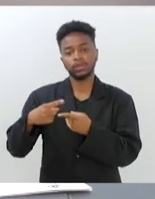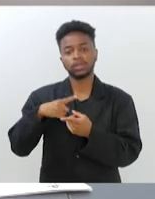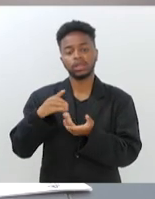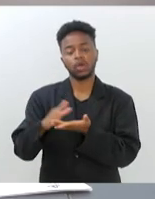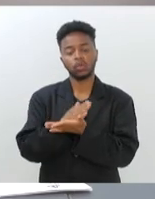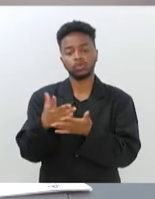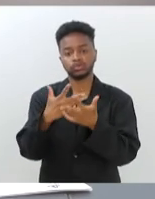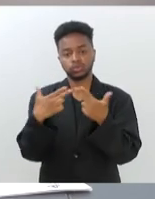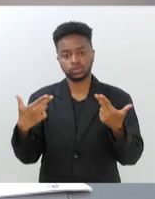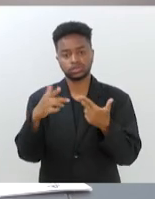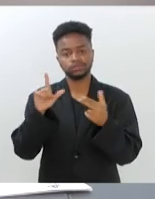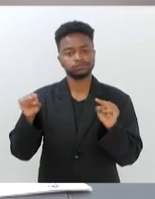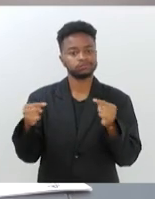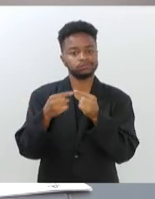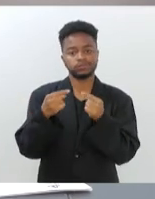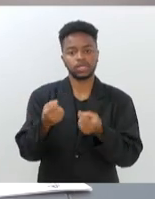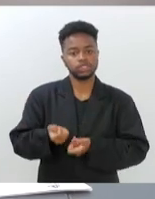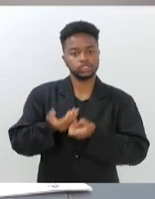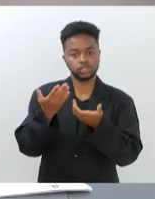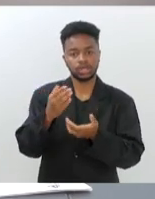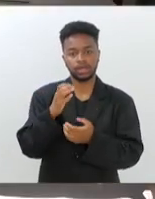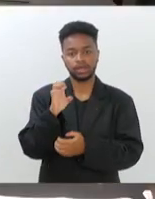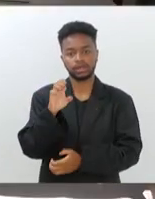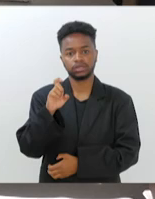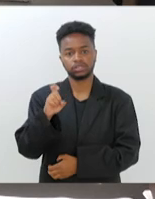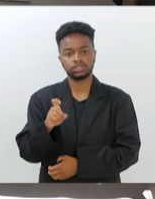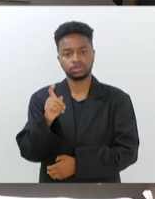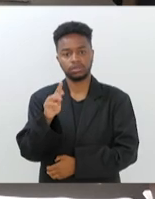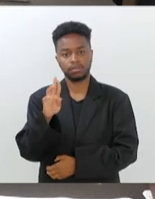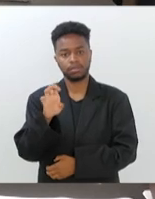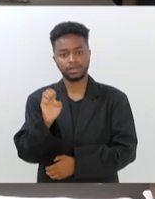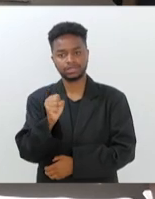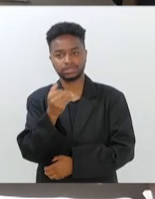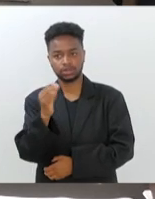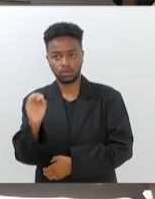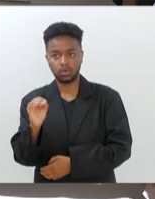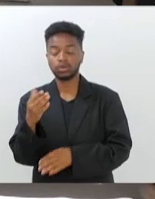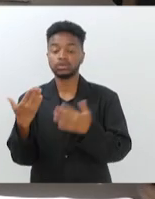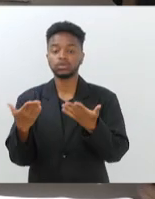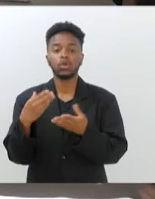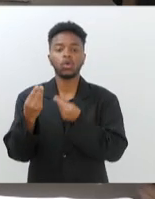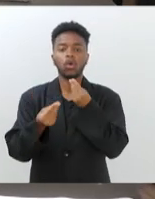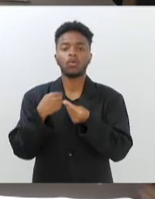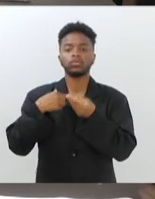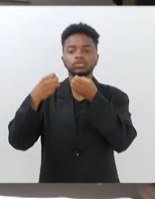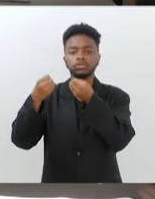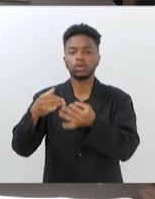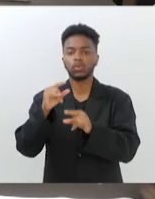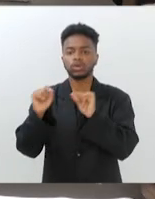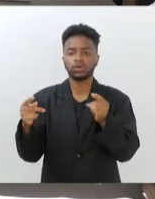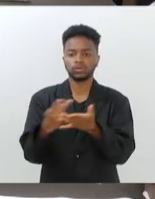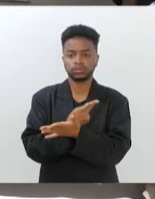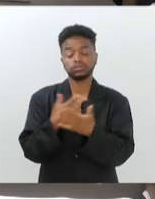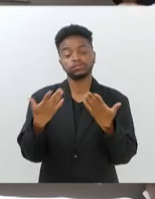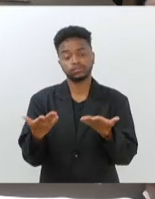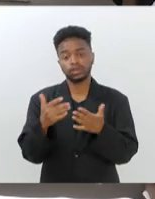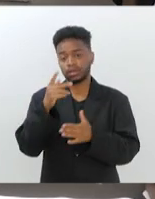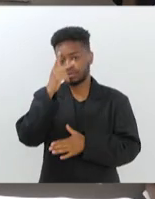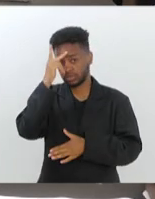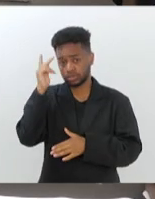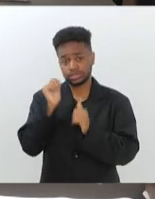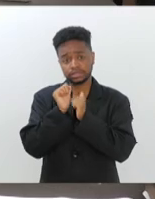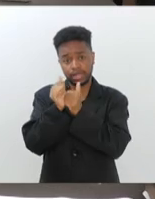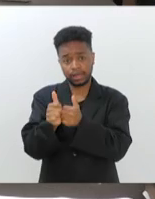são expressões né a outra coisa é puxa como é que eu vou explicar o que tá acontecendo E aí ele faz literalmente a